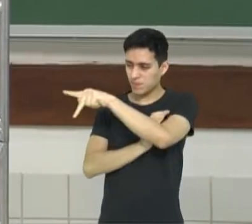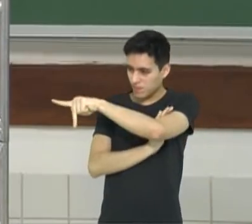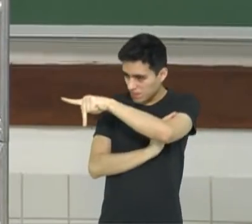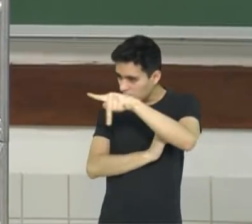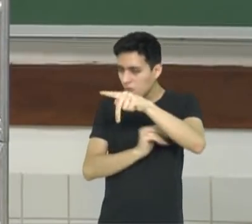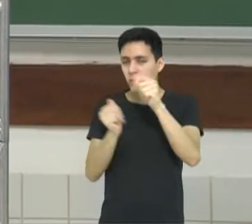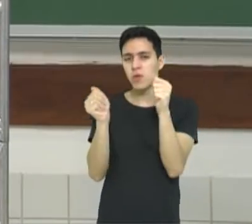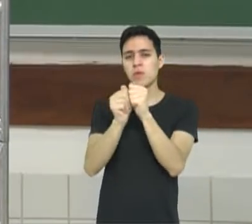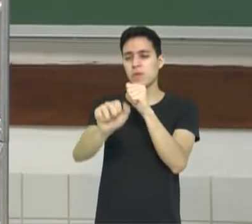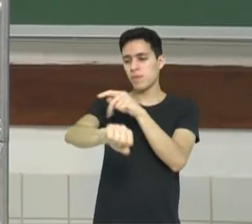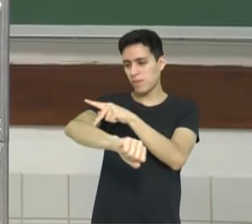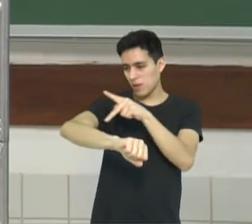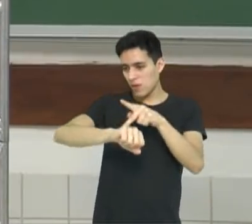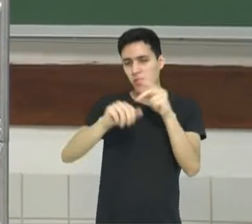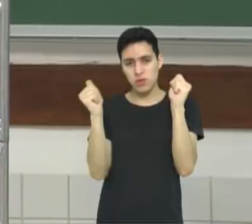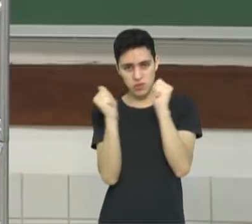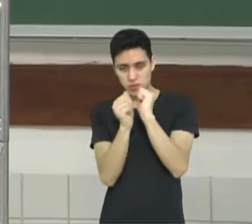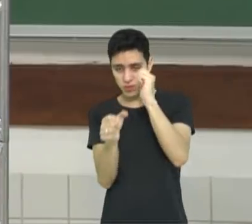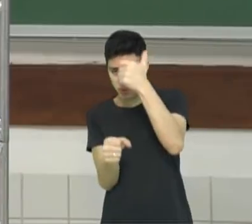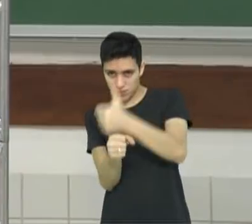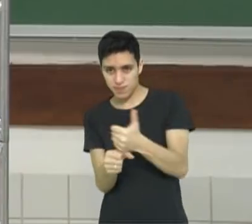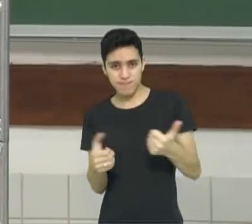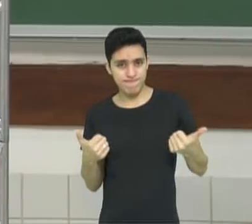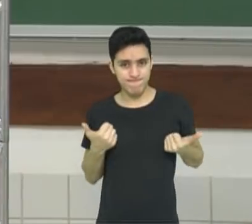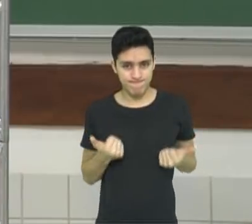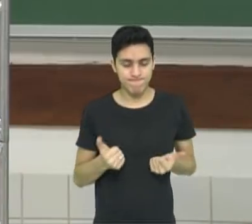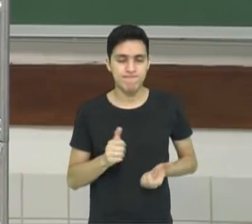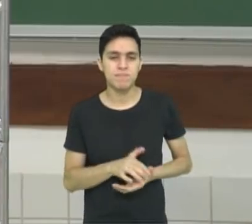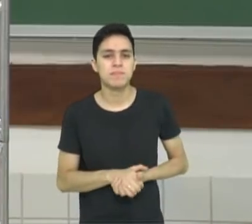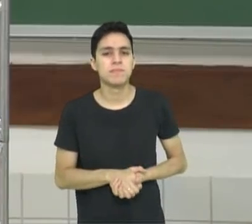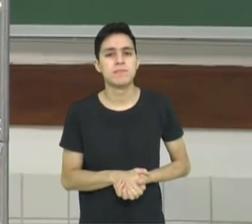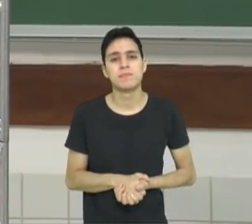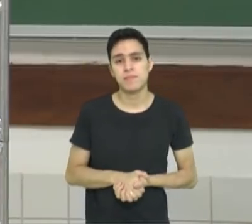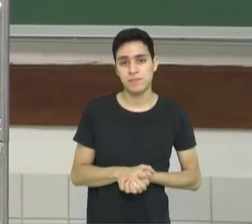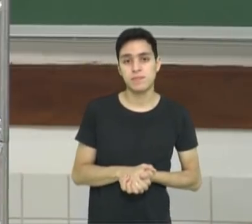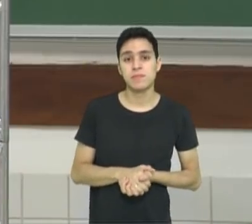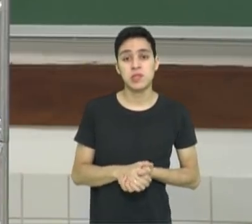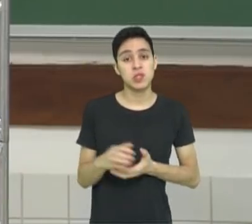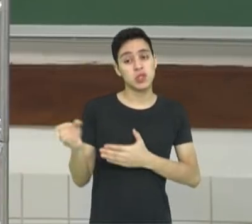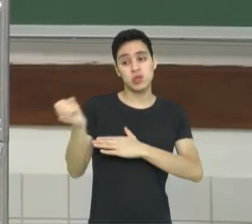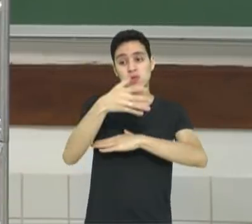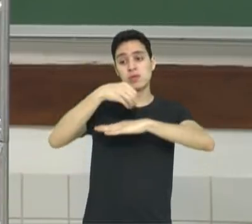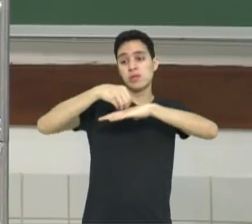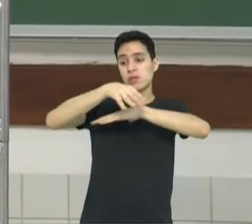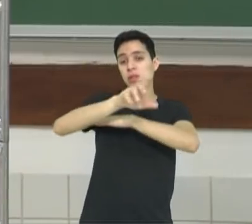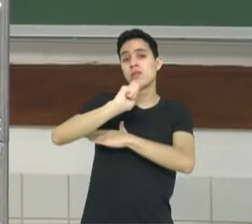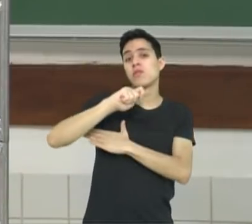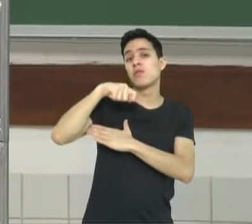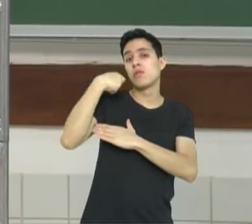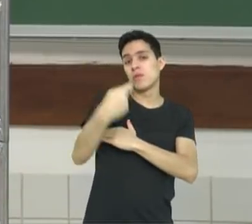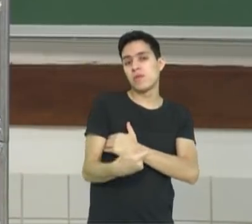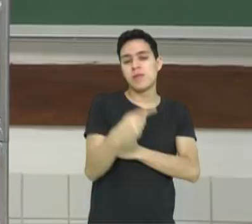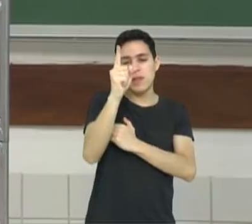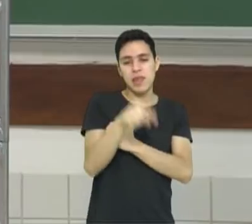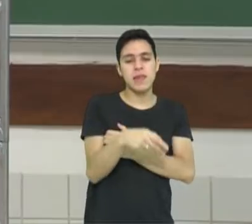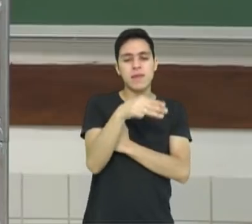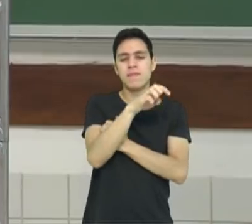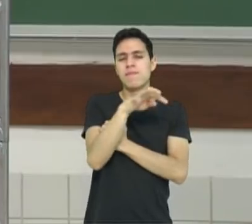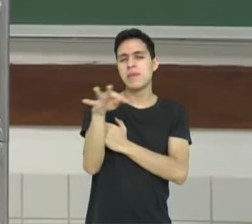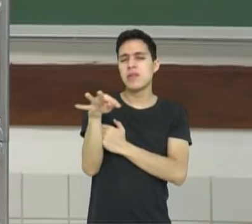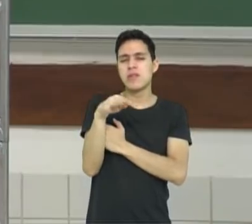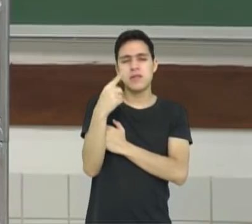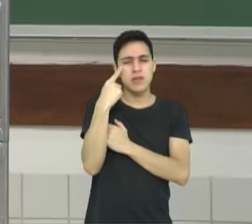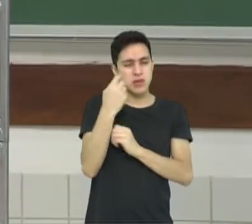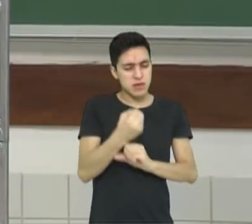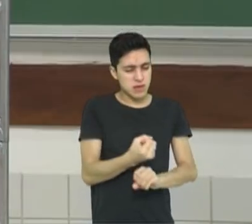seu pedagogo, com o seu diretor, ok? E o nosso novo recado é sobre os Meets. Olha